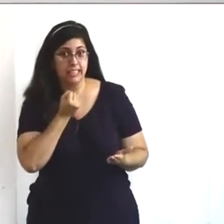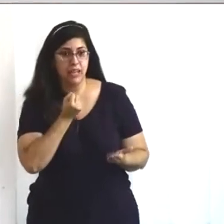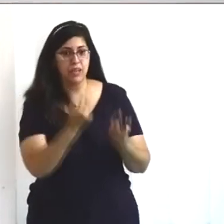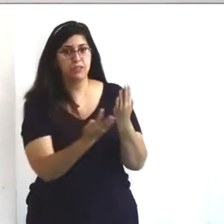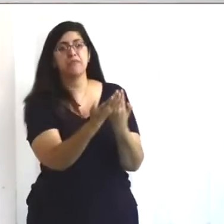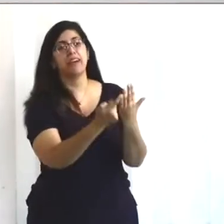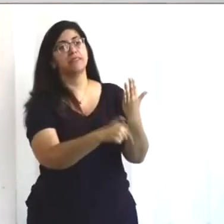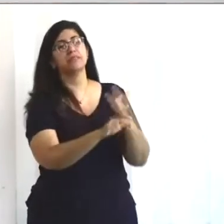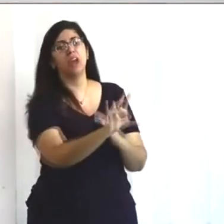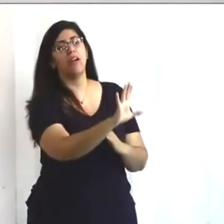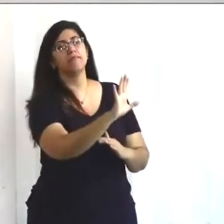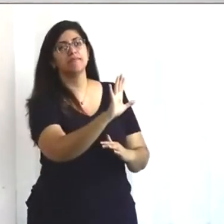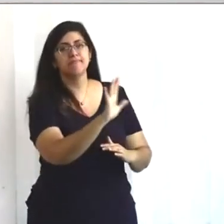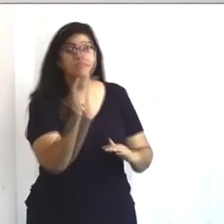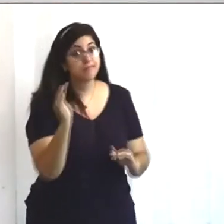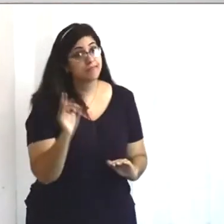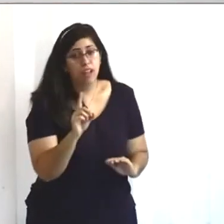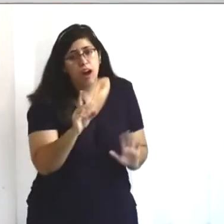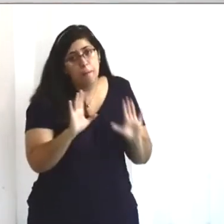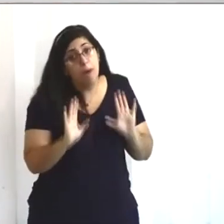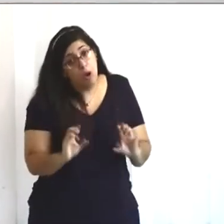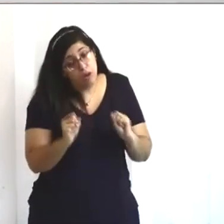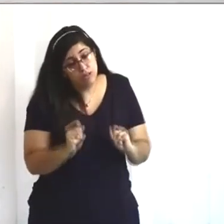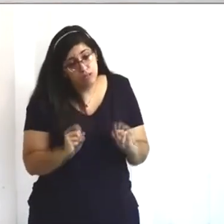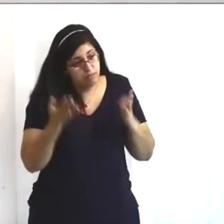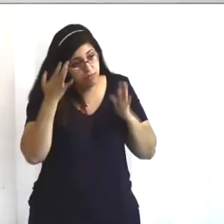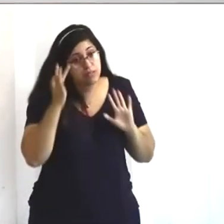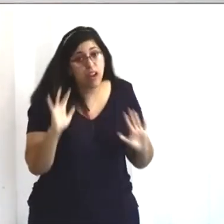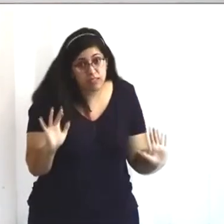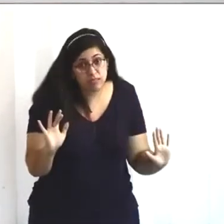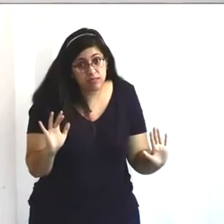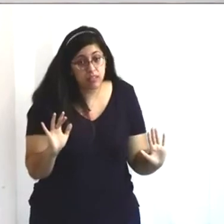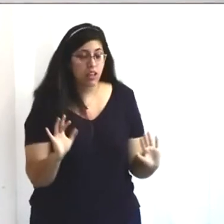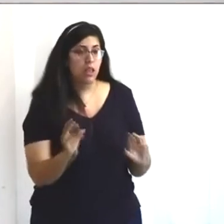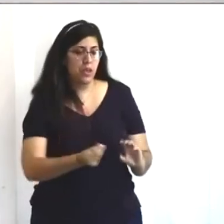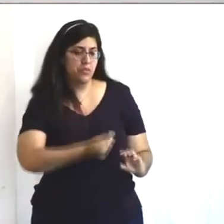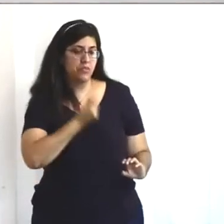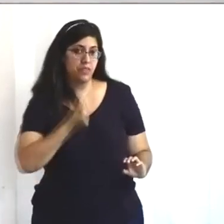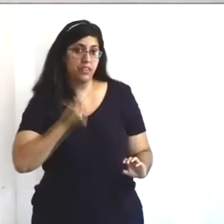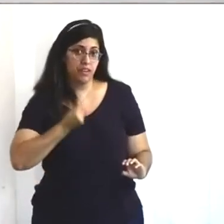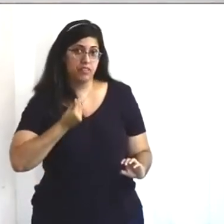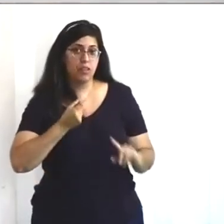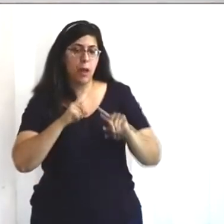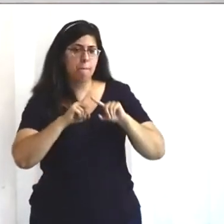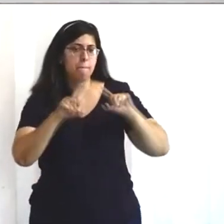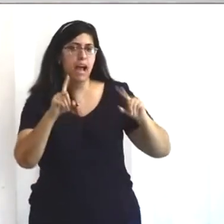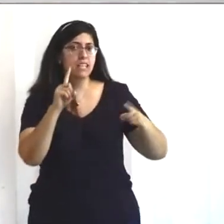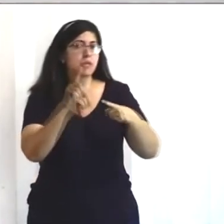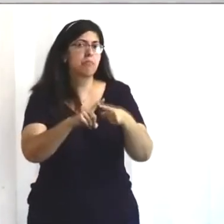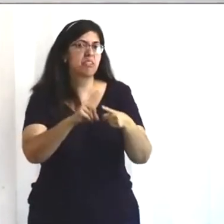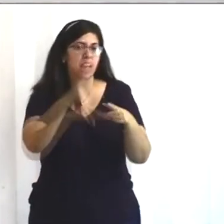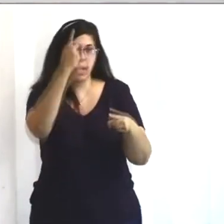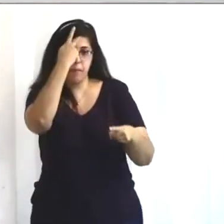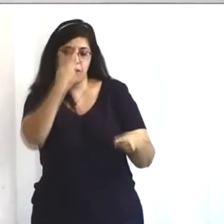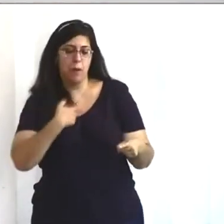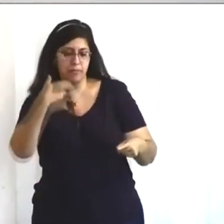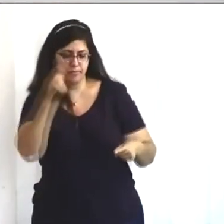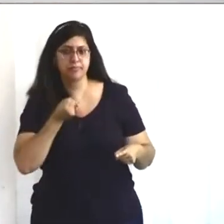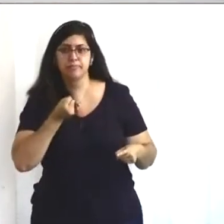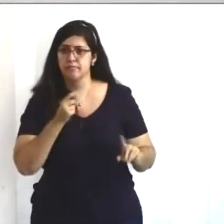pecado contra o Espírito Santo. E é por isso que eu disse lá no começo, essa é uma pregação para certeza de salvação